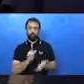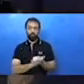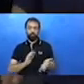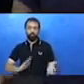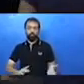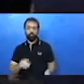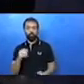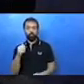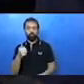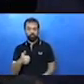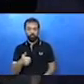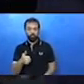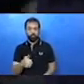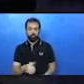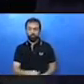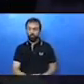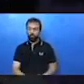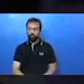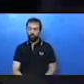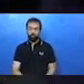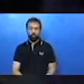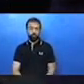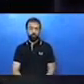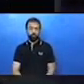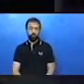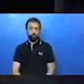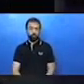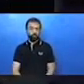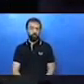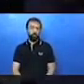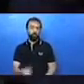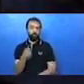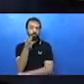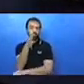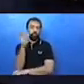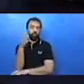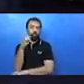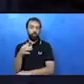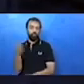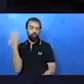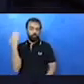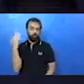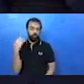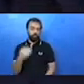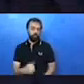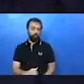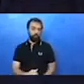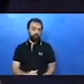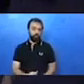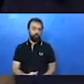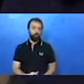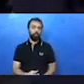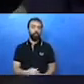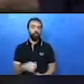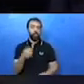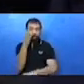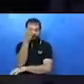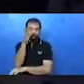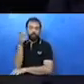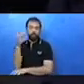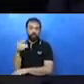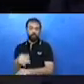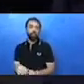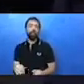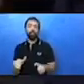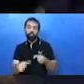Tarefa 1, exercício 1, a bandeira que o Brasil já teve. A bandeira do Brasil nem sempre como foi hoje.